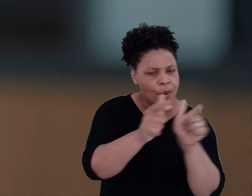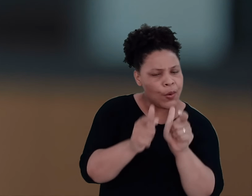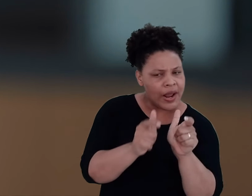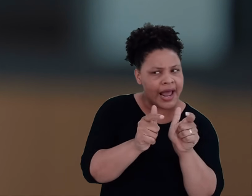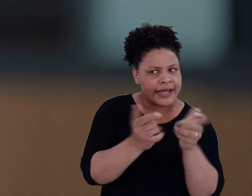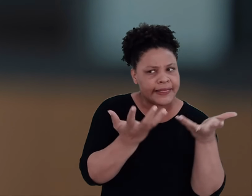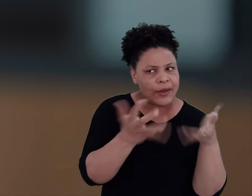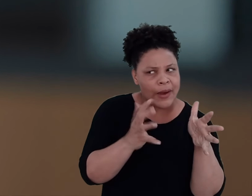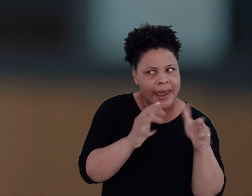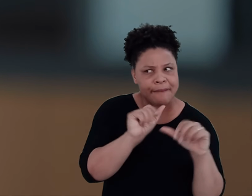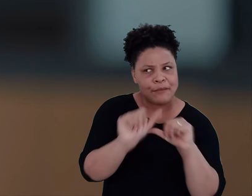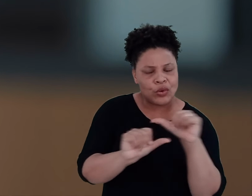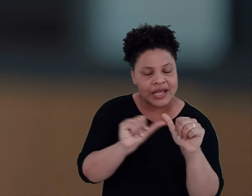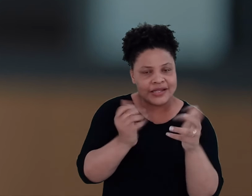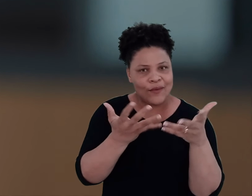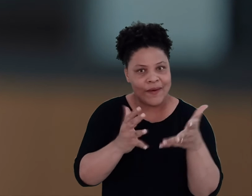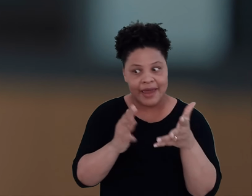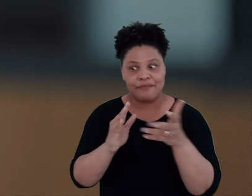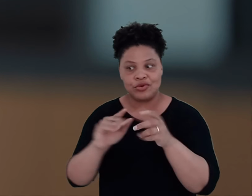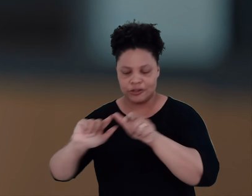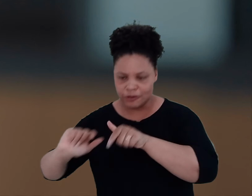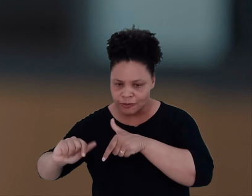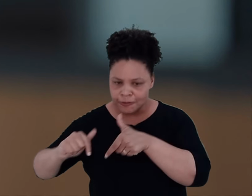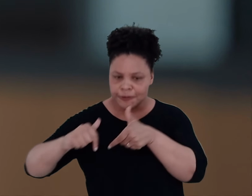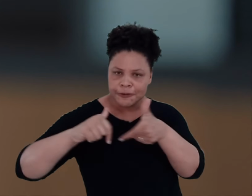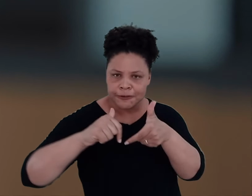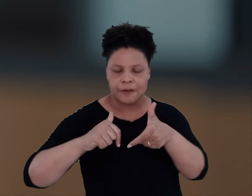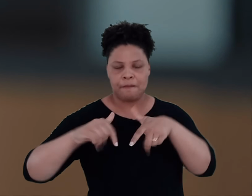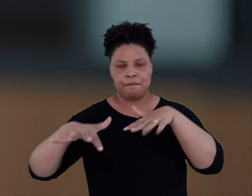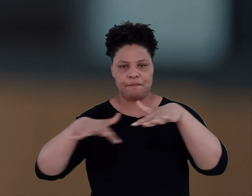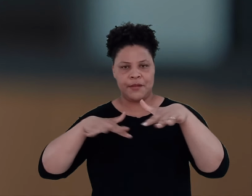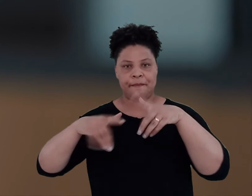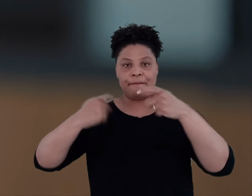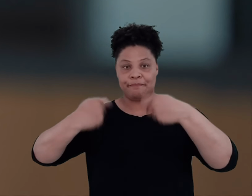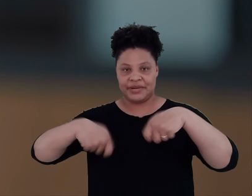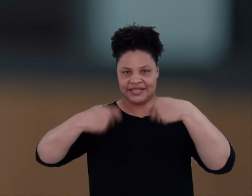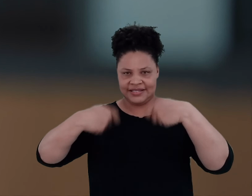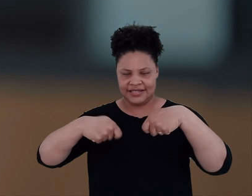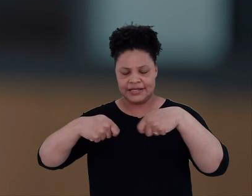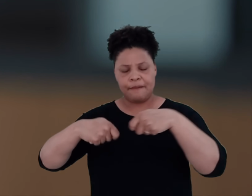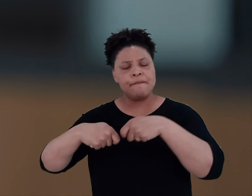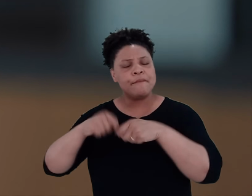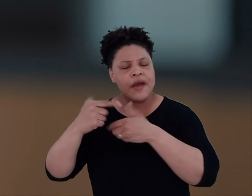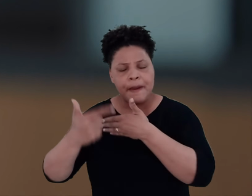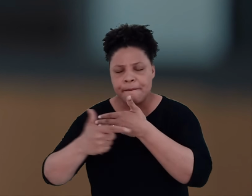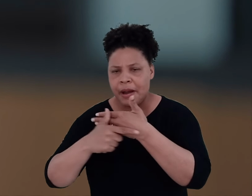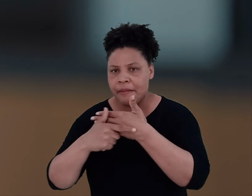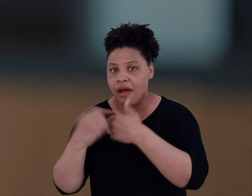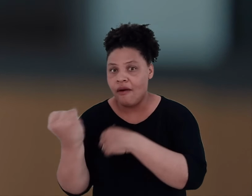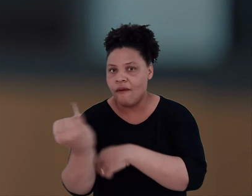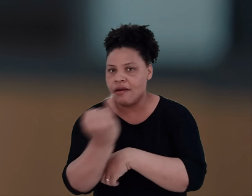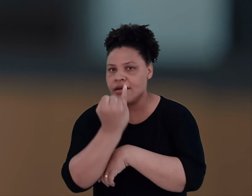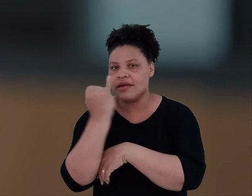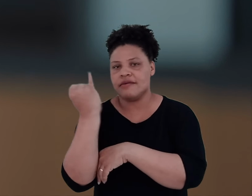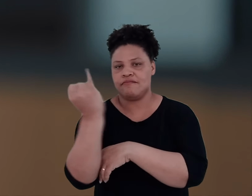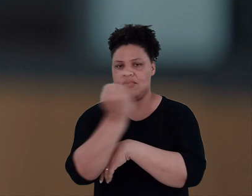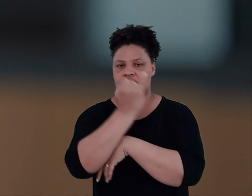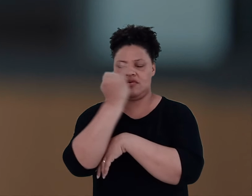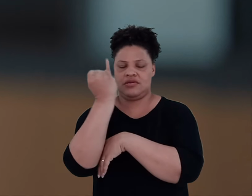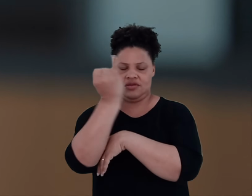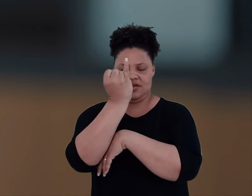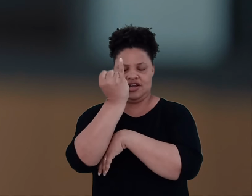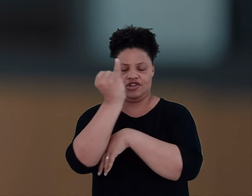estamos propondo. Por isso que precisamos continuar nos mobilizando. A imprensa negra tem sim um papel importante no contexto que estamos